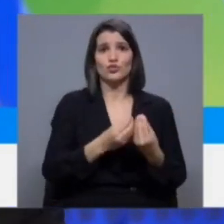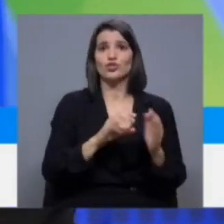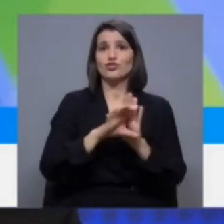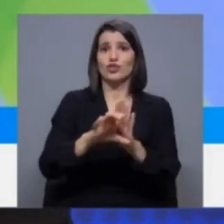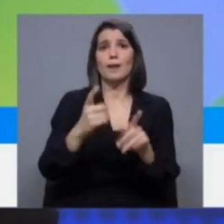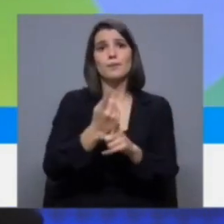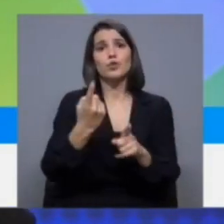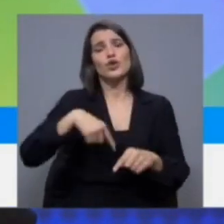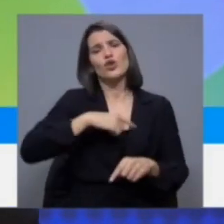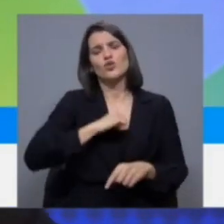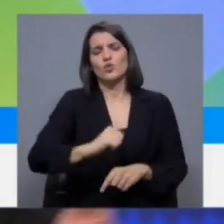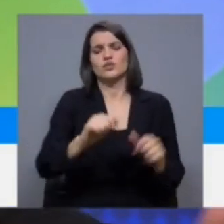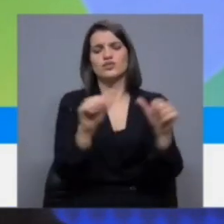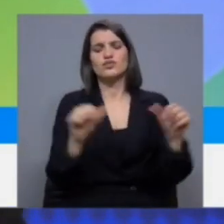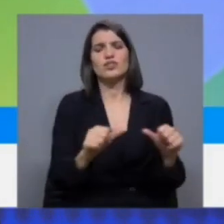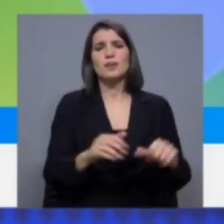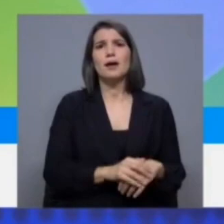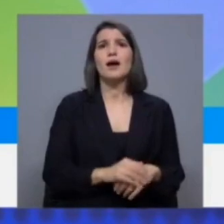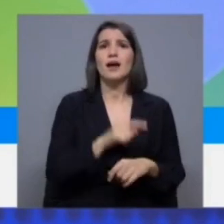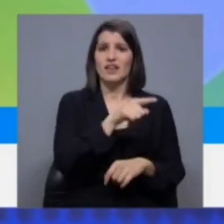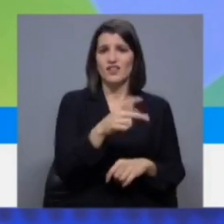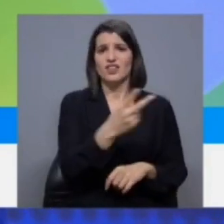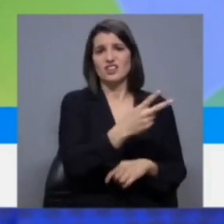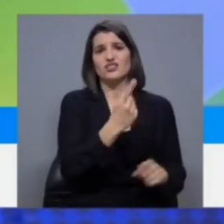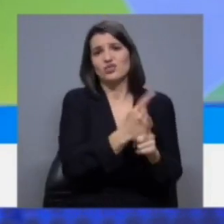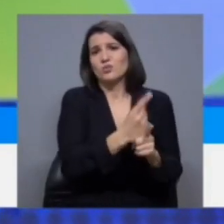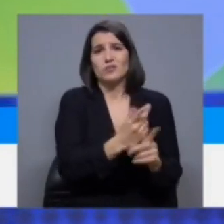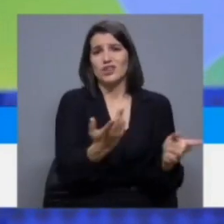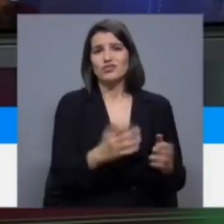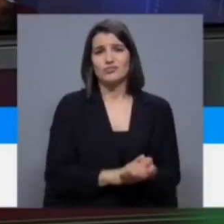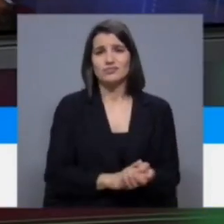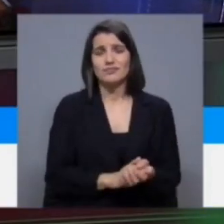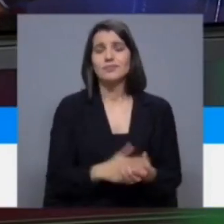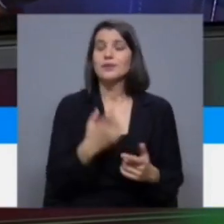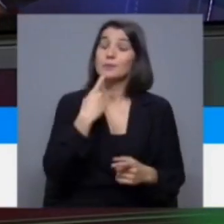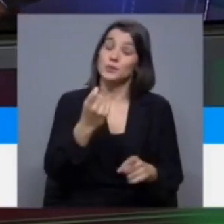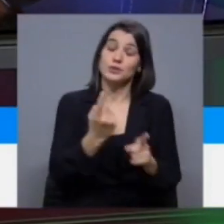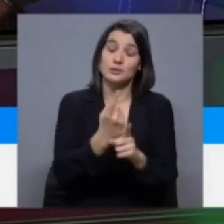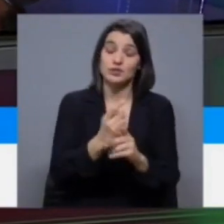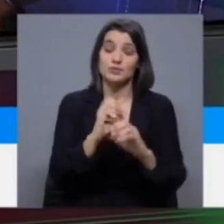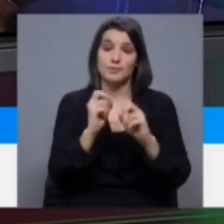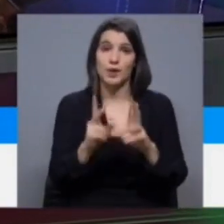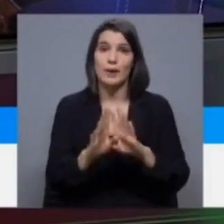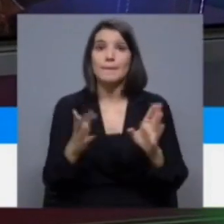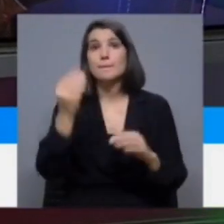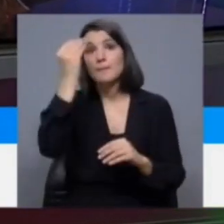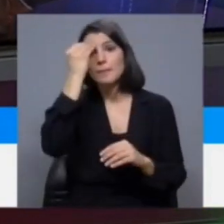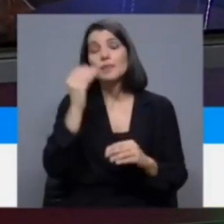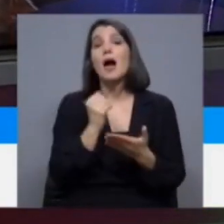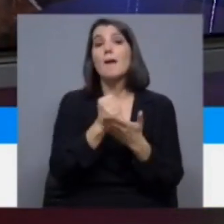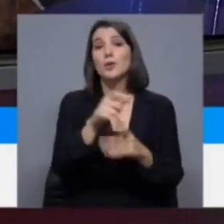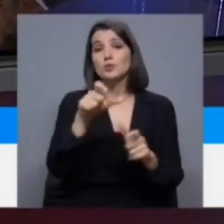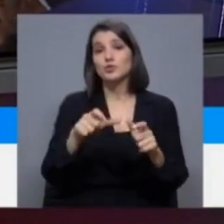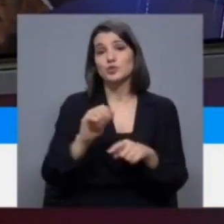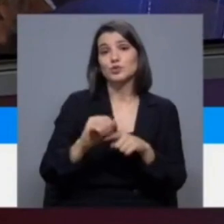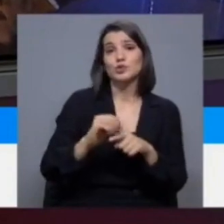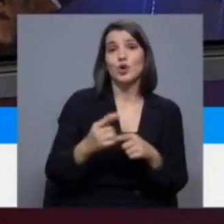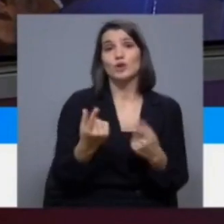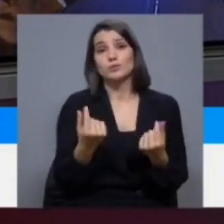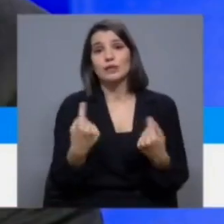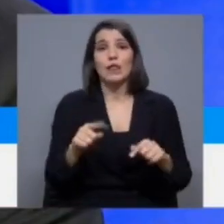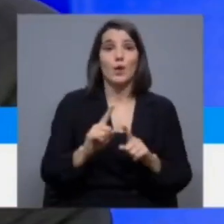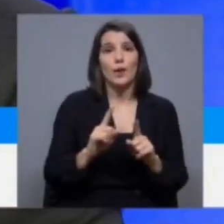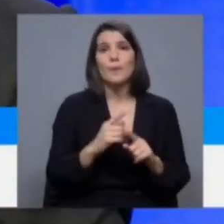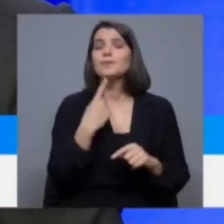sistema e entre lideral e GPS são mais do mesmo dos sistemas onde vai tem que fazer a mesma pergunta já vamos testar o lados privilegiados ou não João